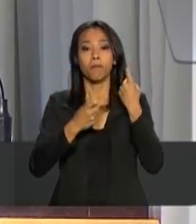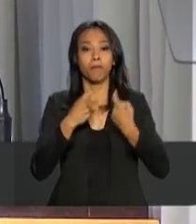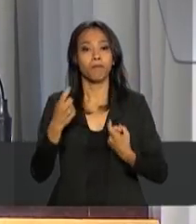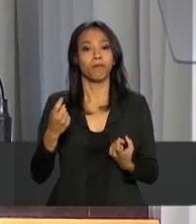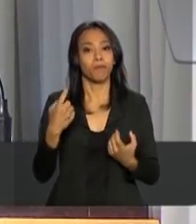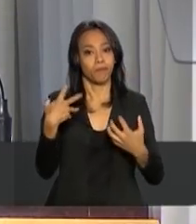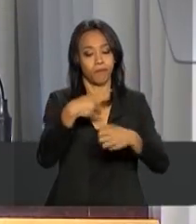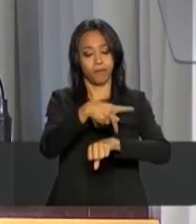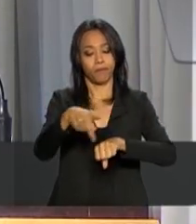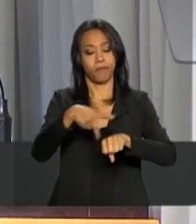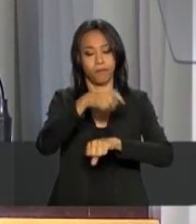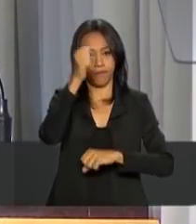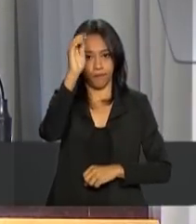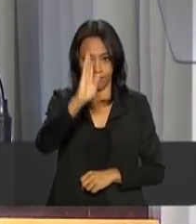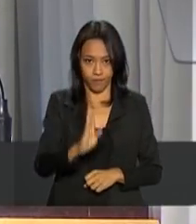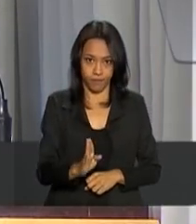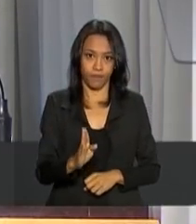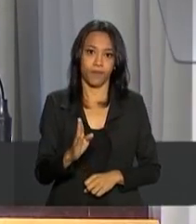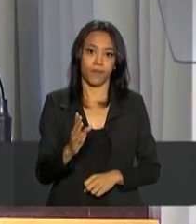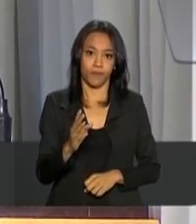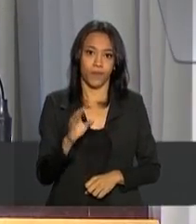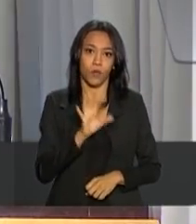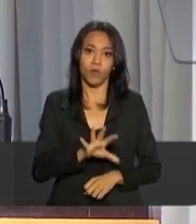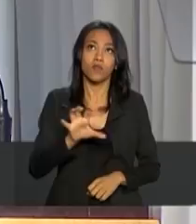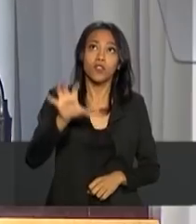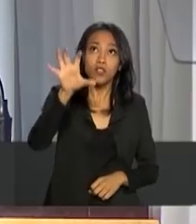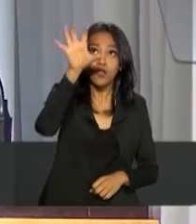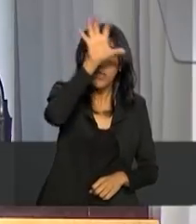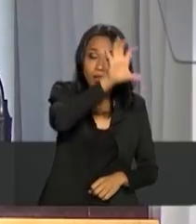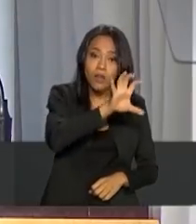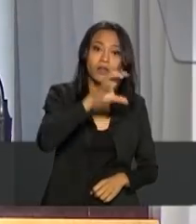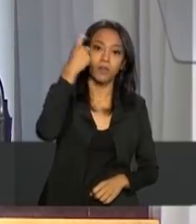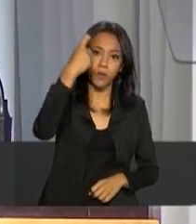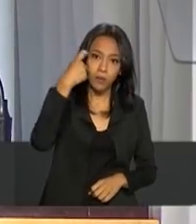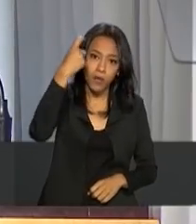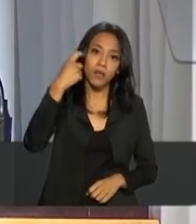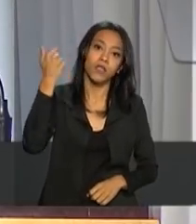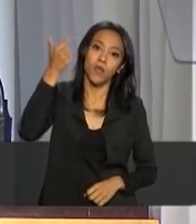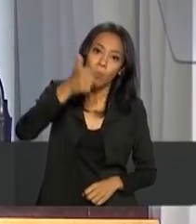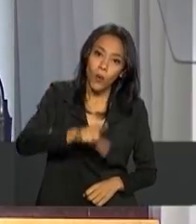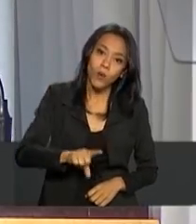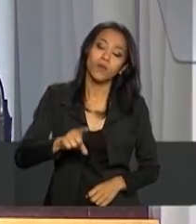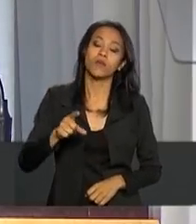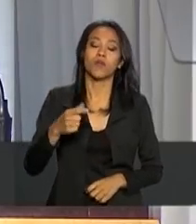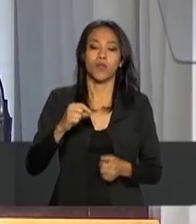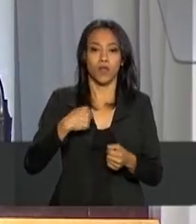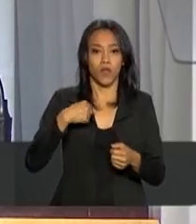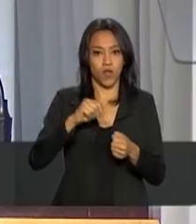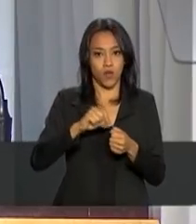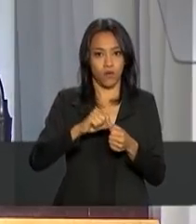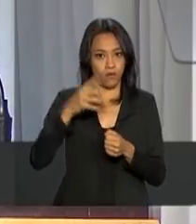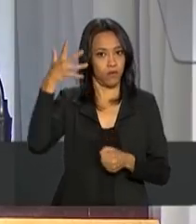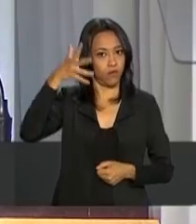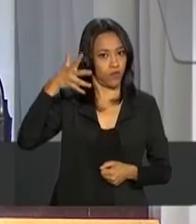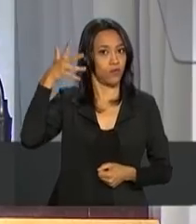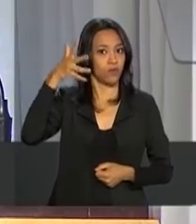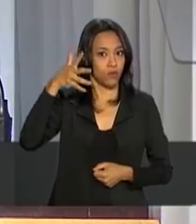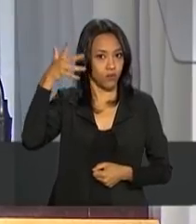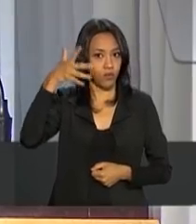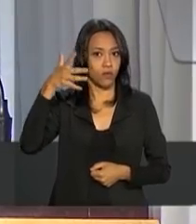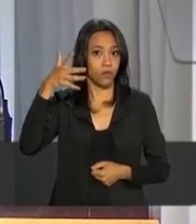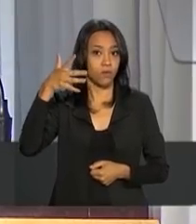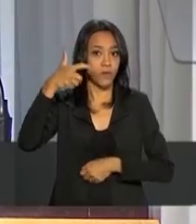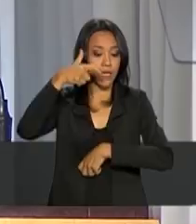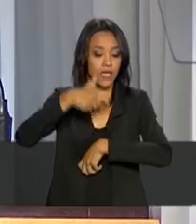brasileiro. Tanto estamos preocupados que, ao longo do tempo, eu fiz uma outra pregação que eu inaugurei logo no meu discurso de